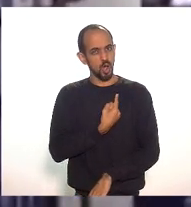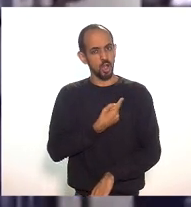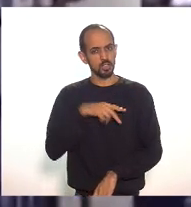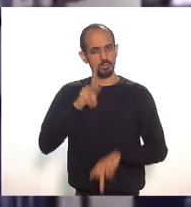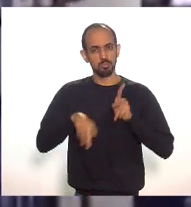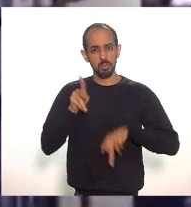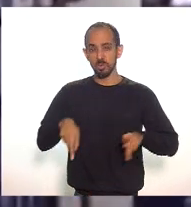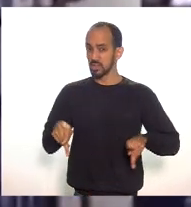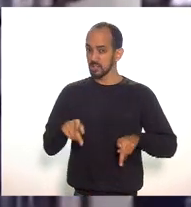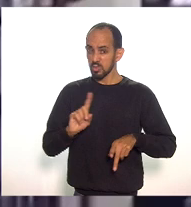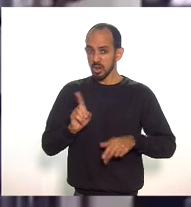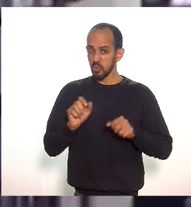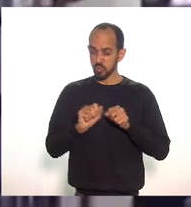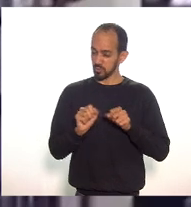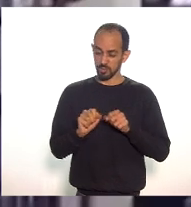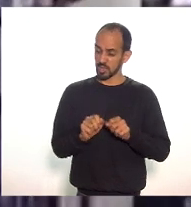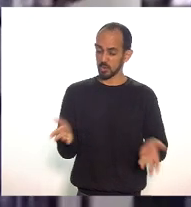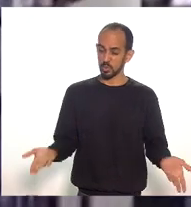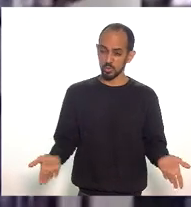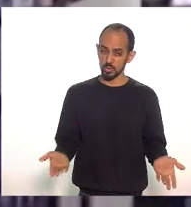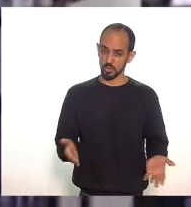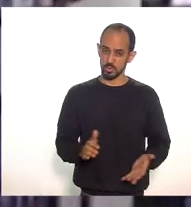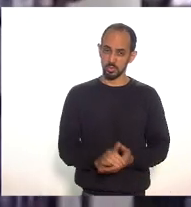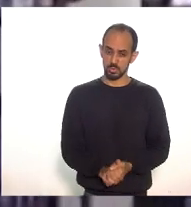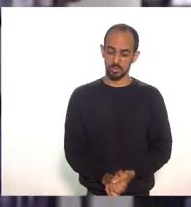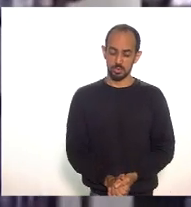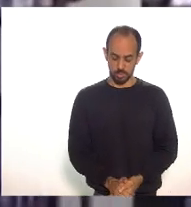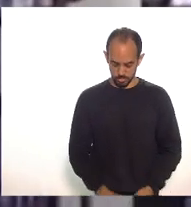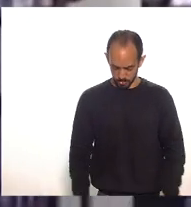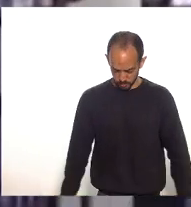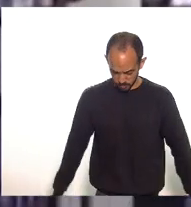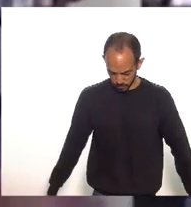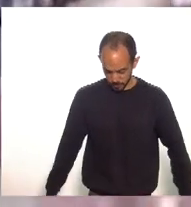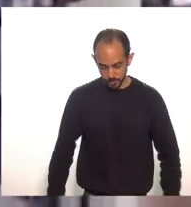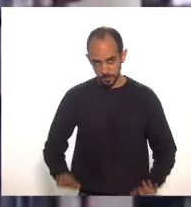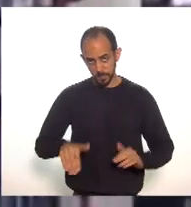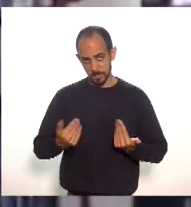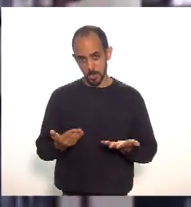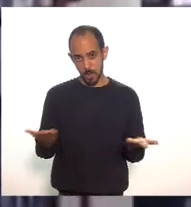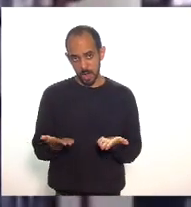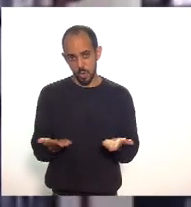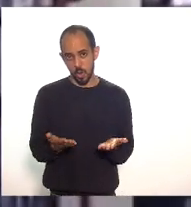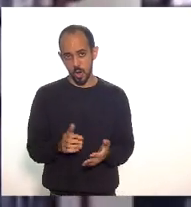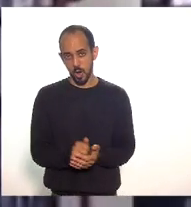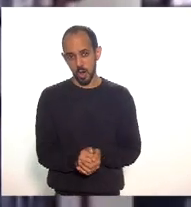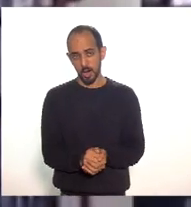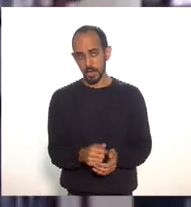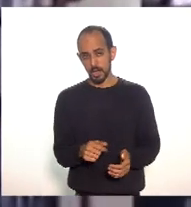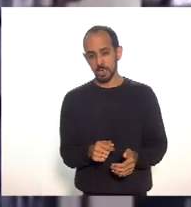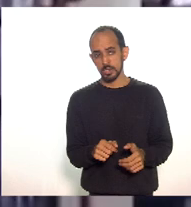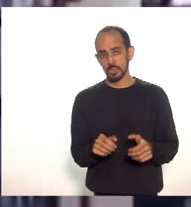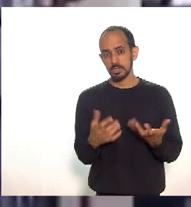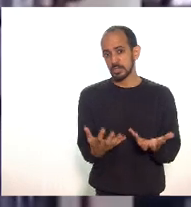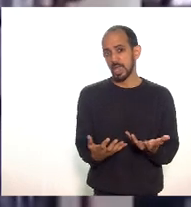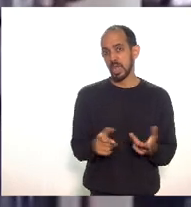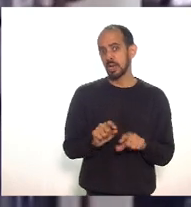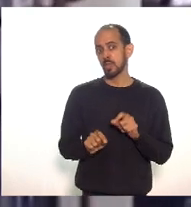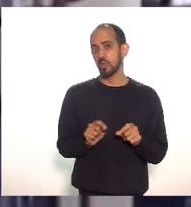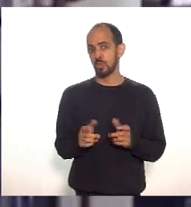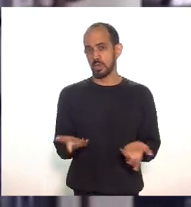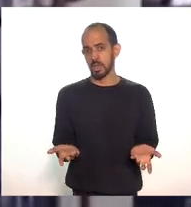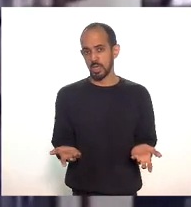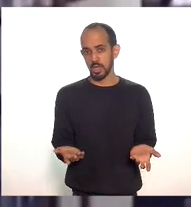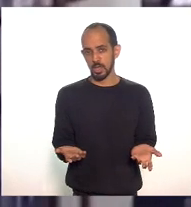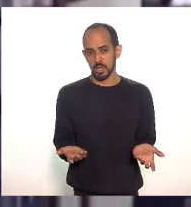e isso não foi feito não foi feito de forma lá então agora estão querendo inclusive